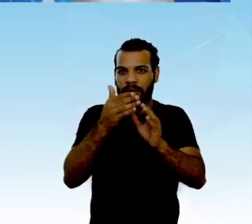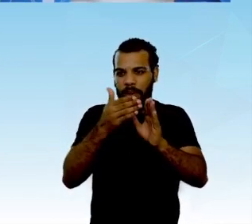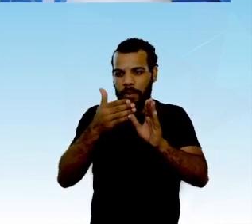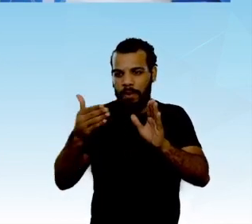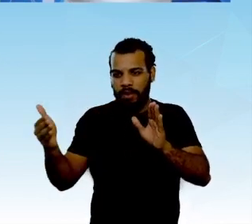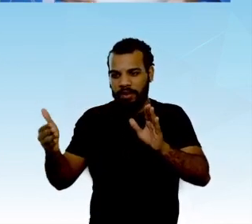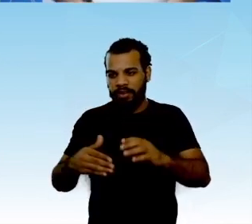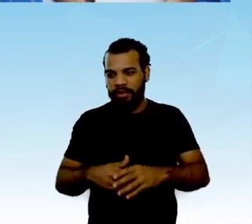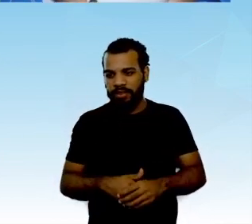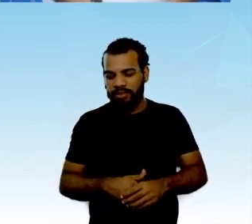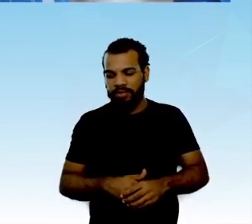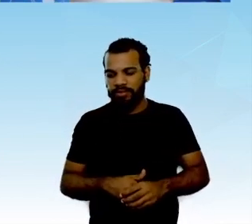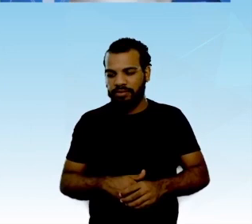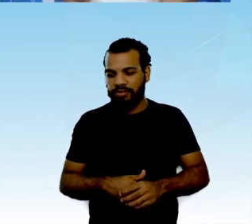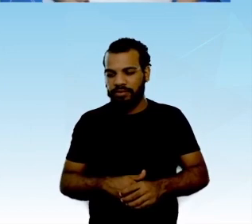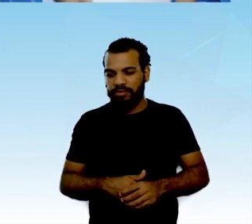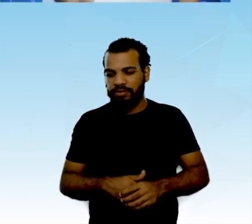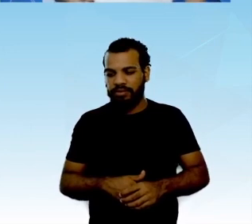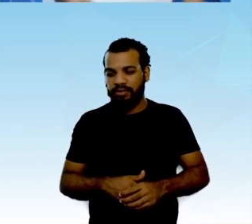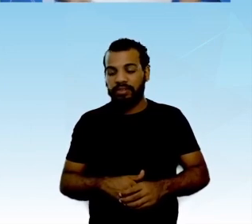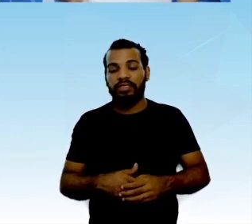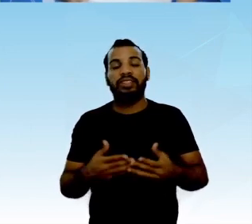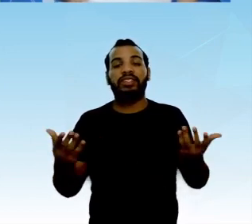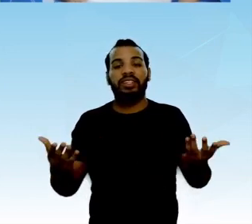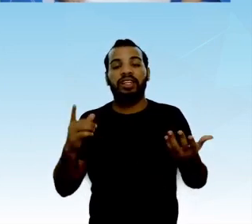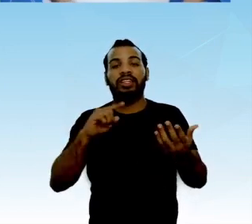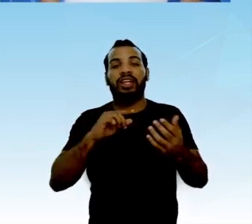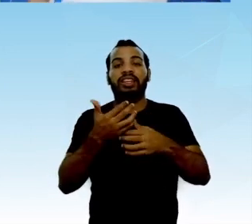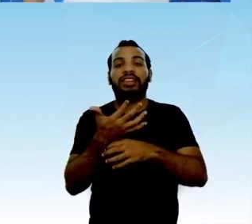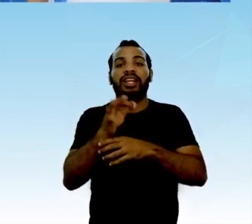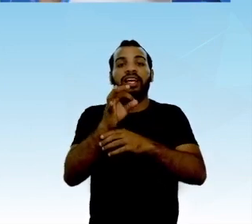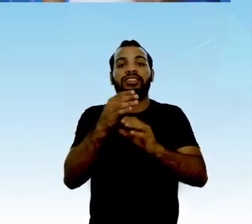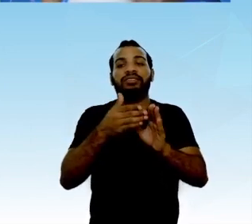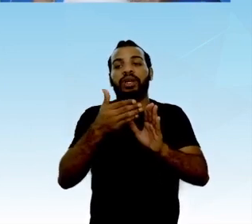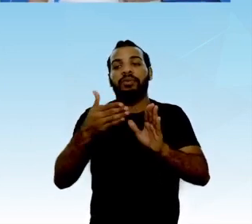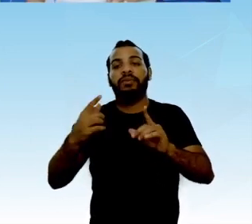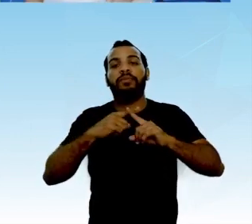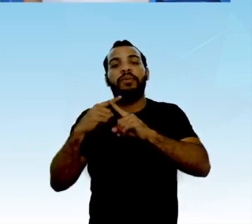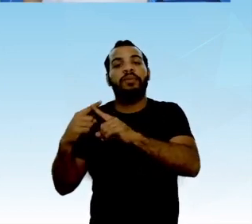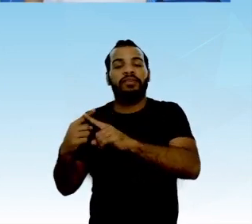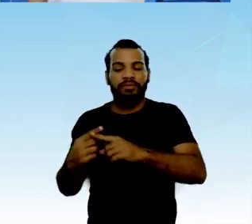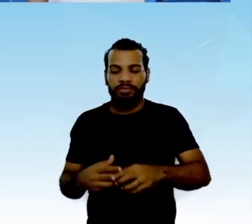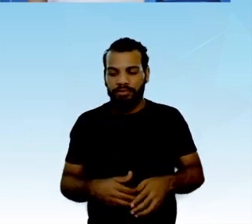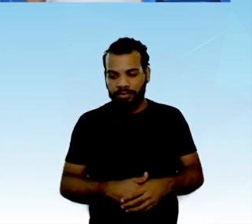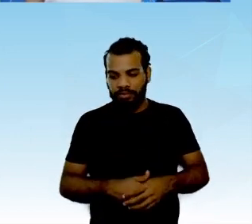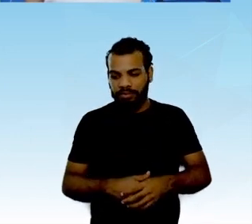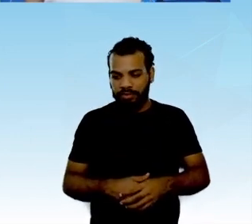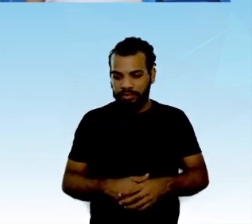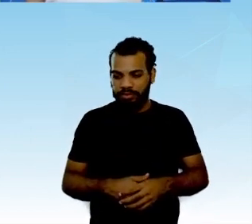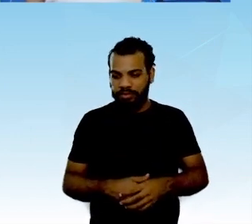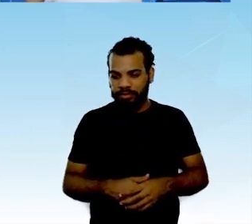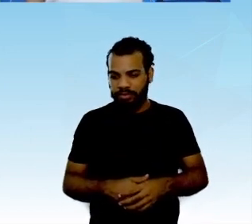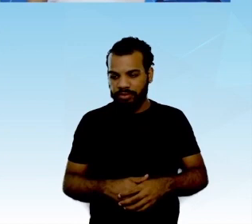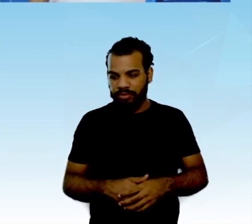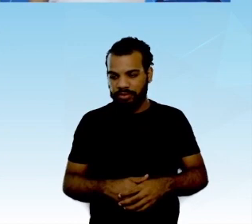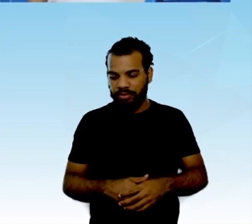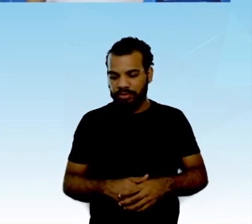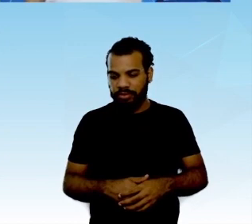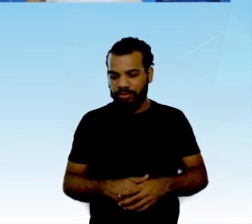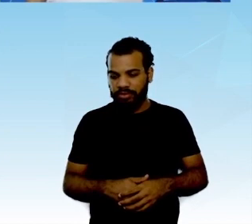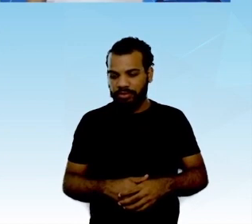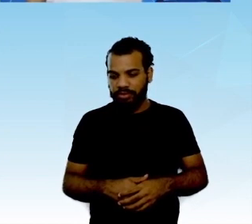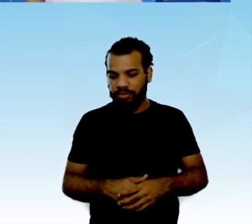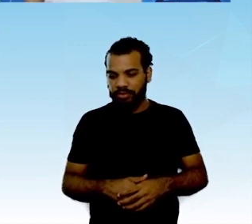números escrito na forma de potência de 10. Vamos lá, meu povo. ΔL é igual